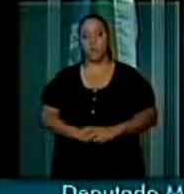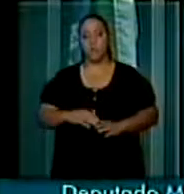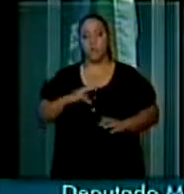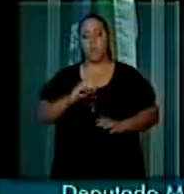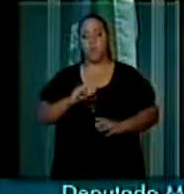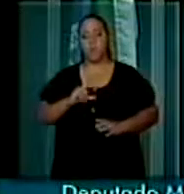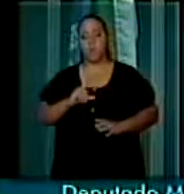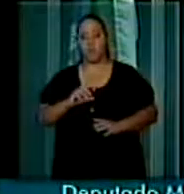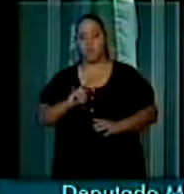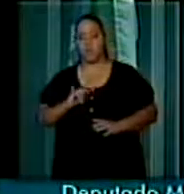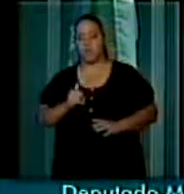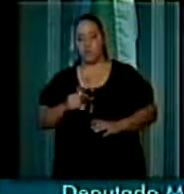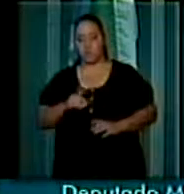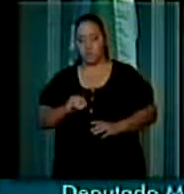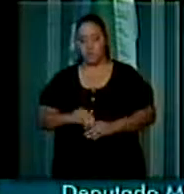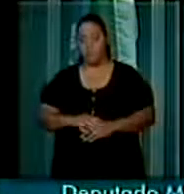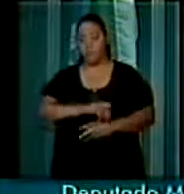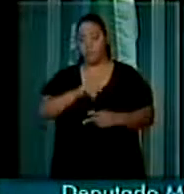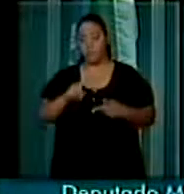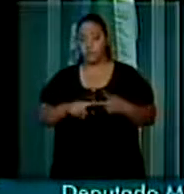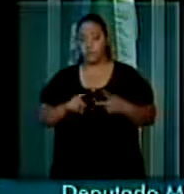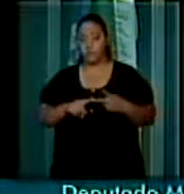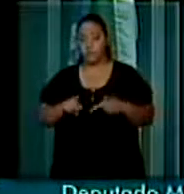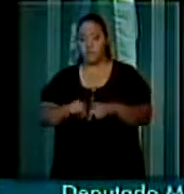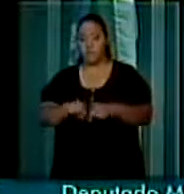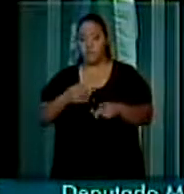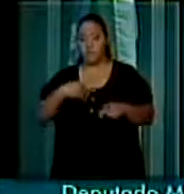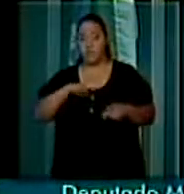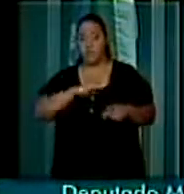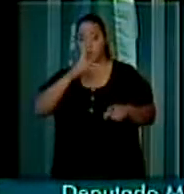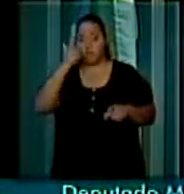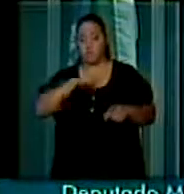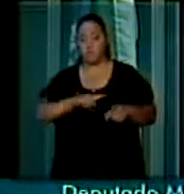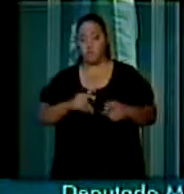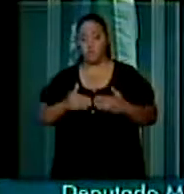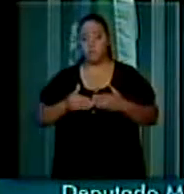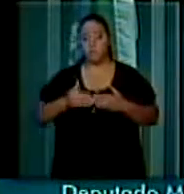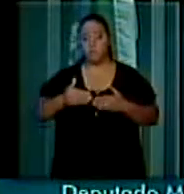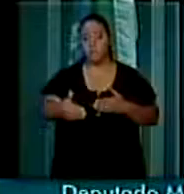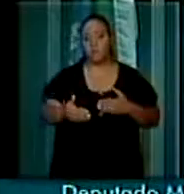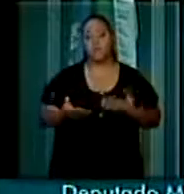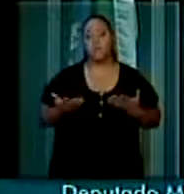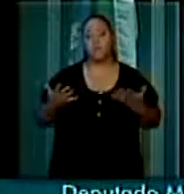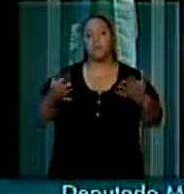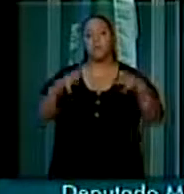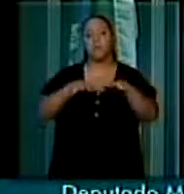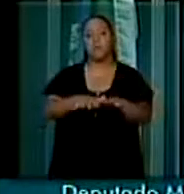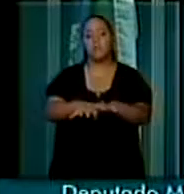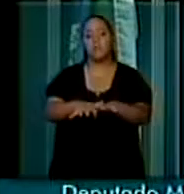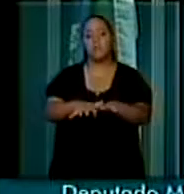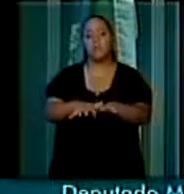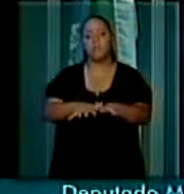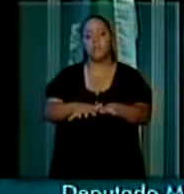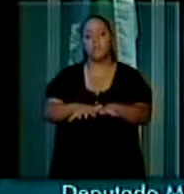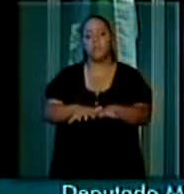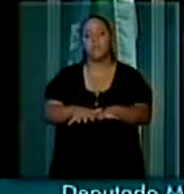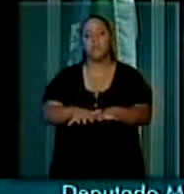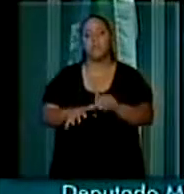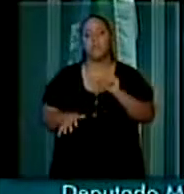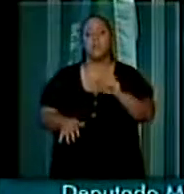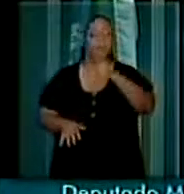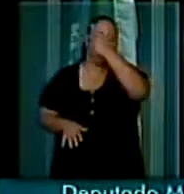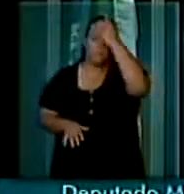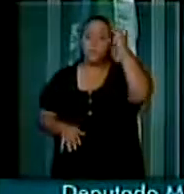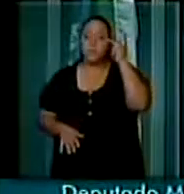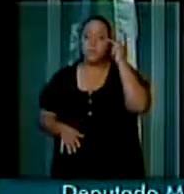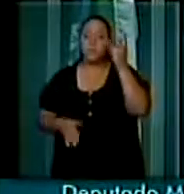lugar, nós também conseguimos avançar para incluir que alguém que pertence à